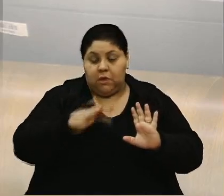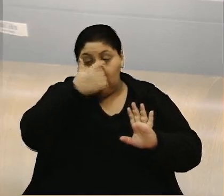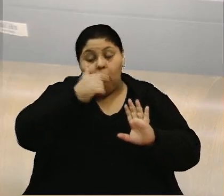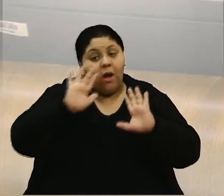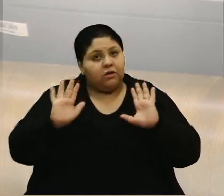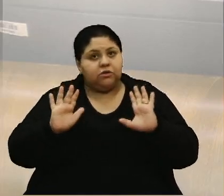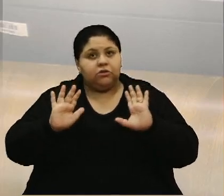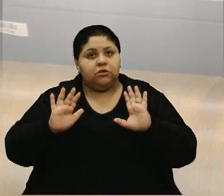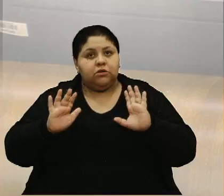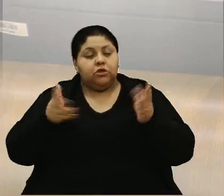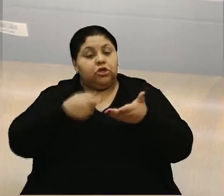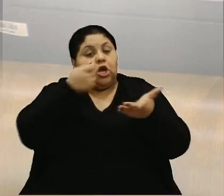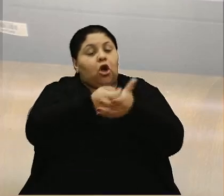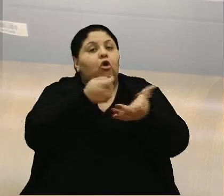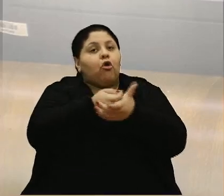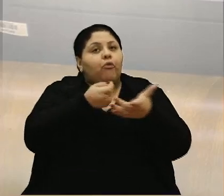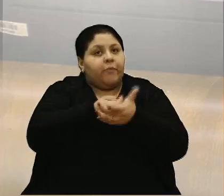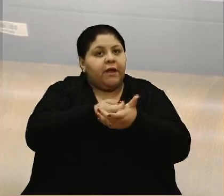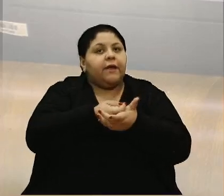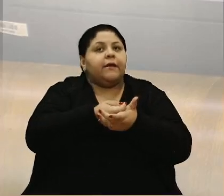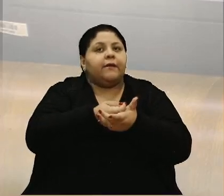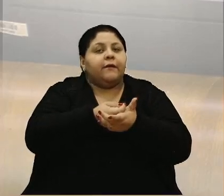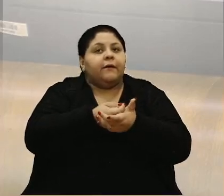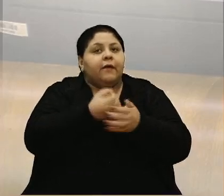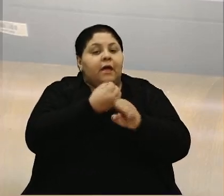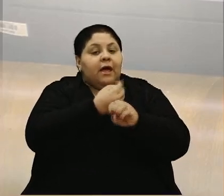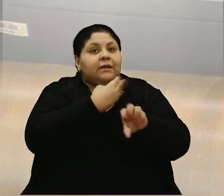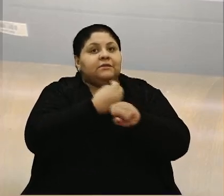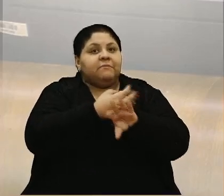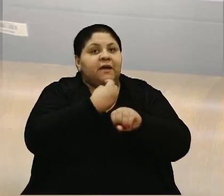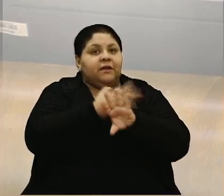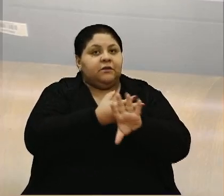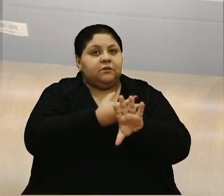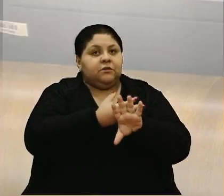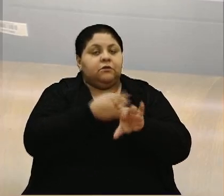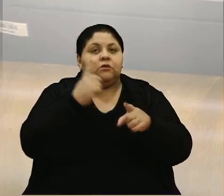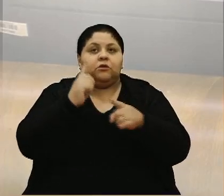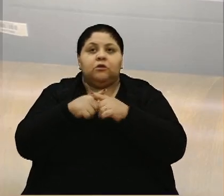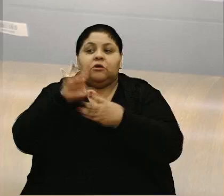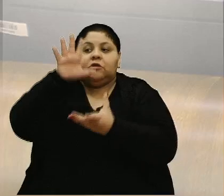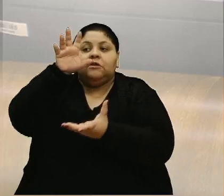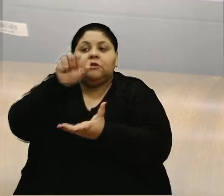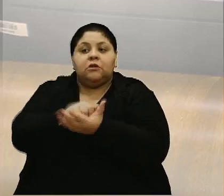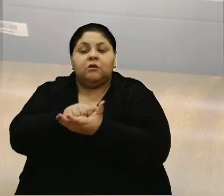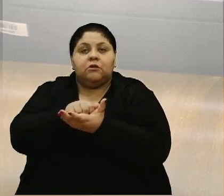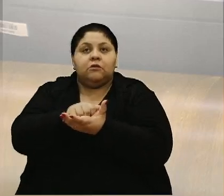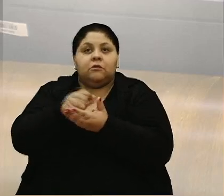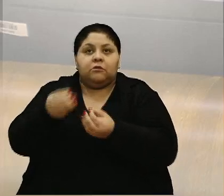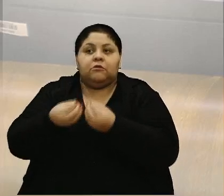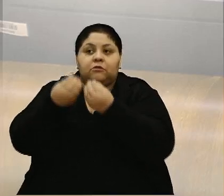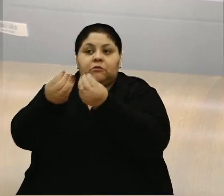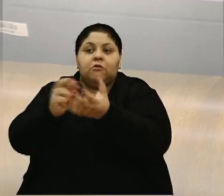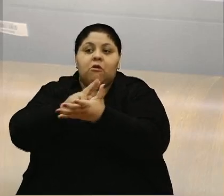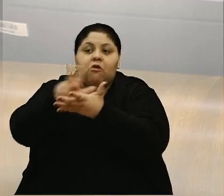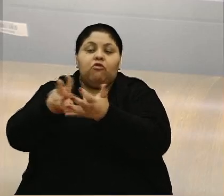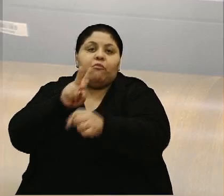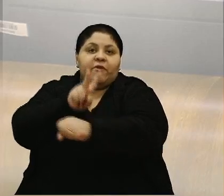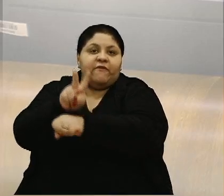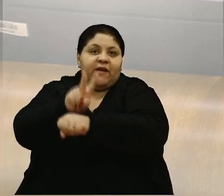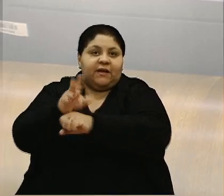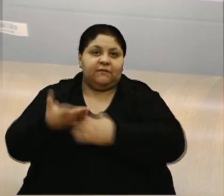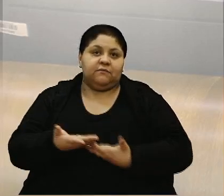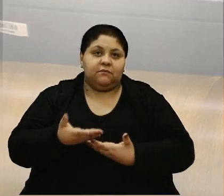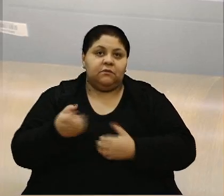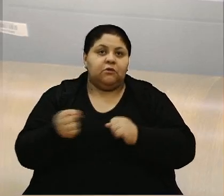porque eu já cobrei diversas vezes a SMED, né? Porque os credenciamentos, eles oferecem inúmeras vagas. Eu